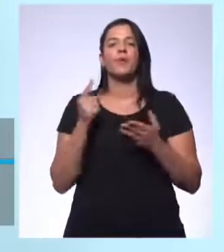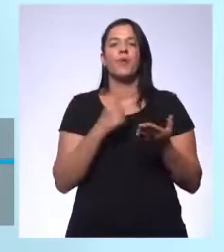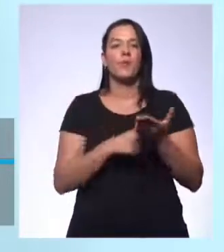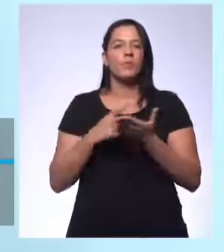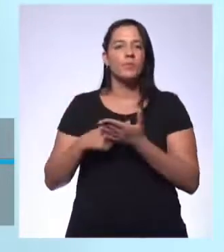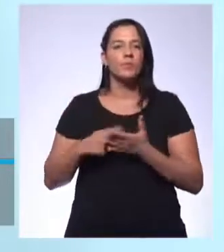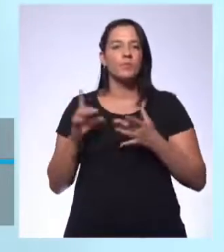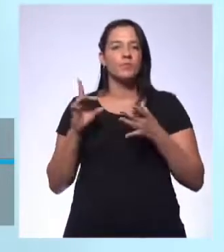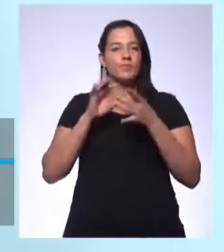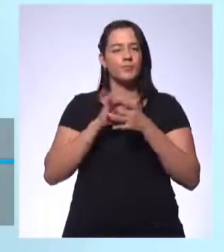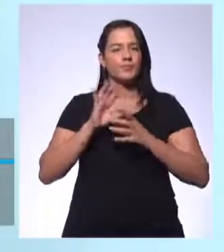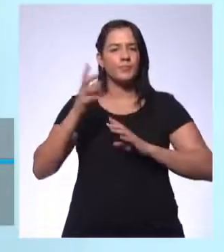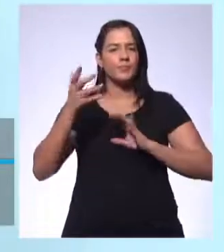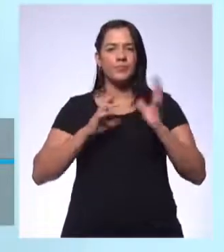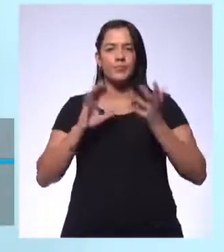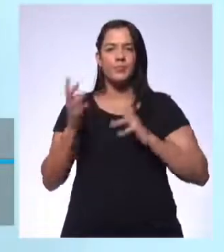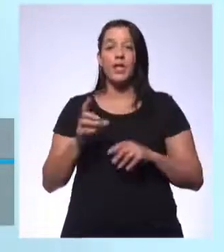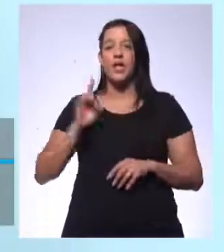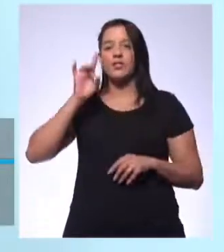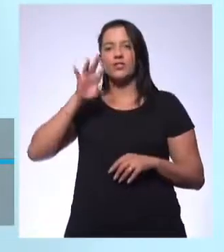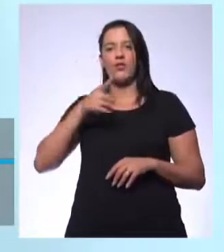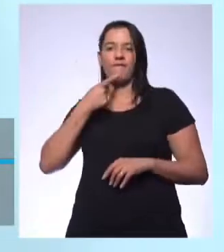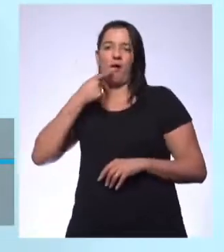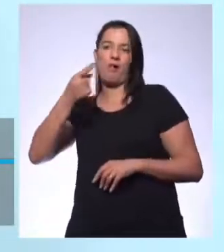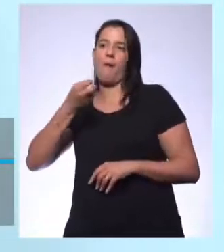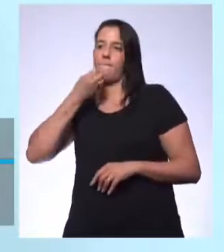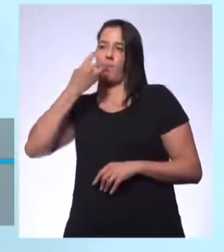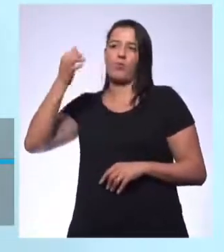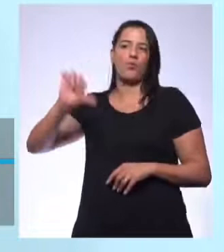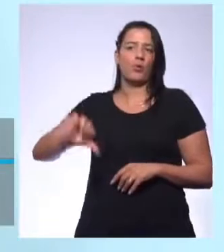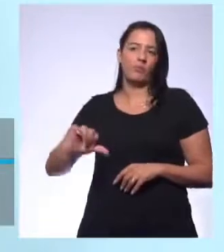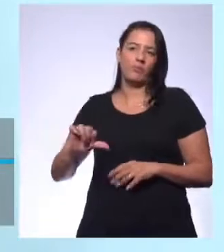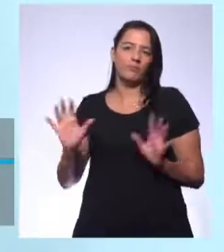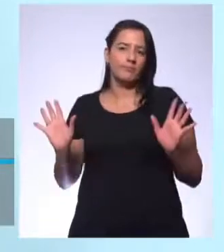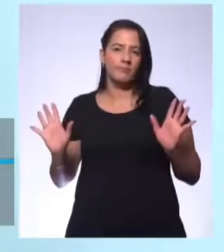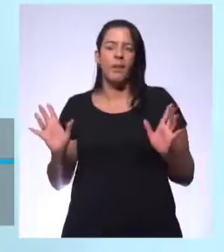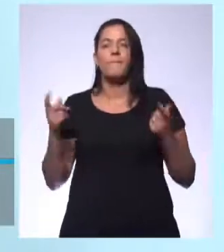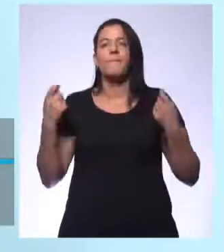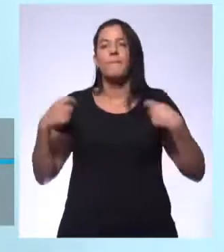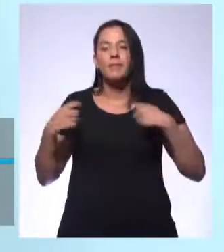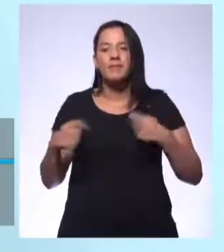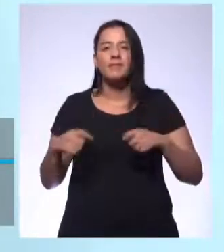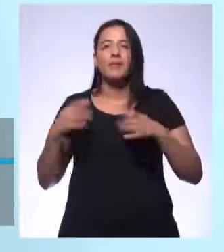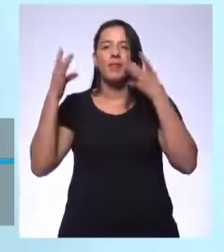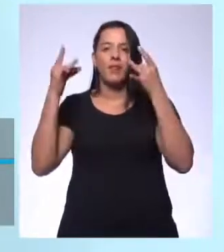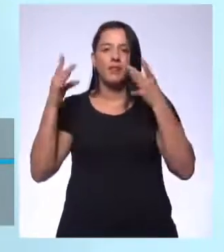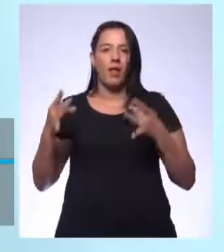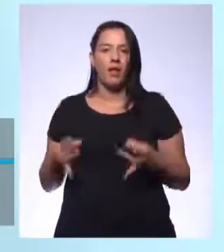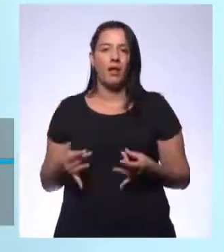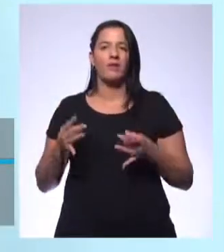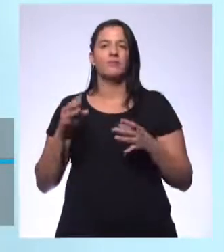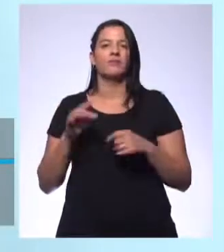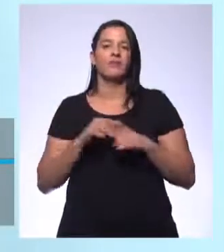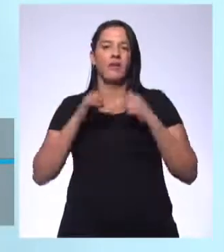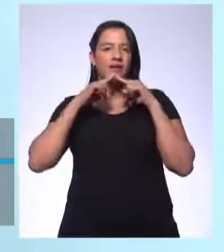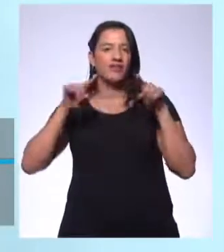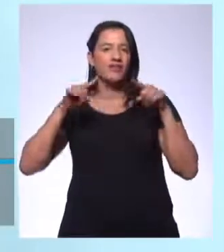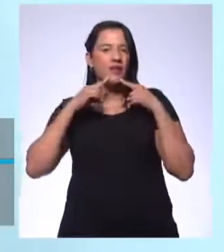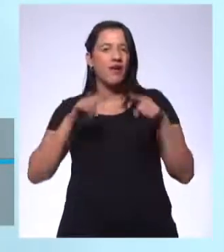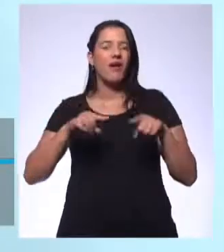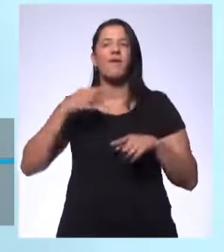esferas, como que está acontecendo. Não é simplesmente falar é bom, é ruim. Tem que sair do senso comum e partir aí para o senso crítico. Ele